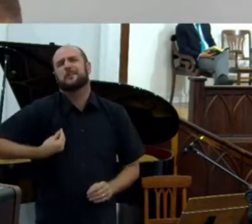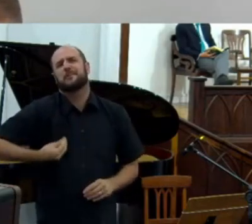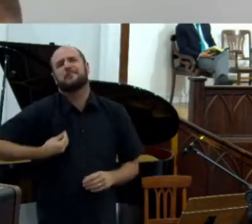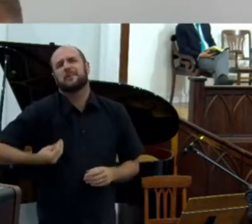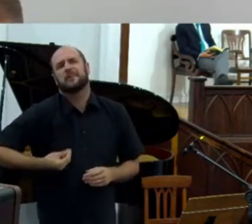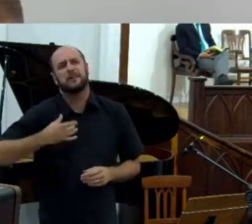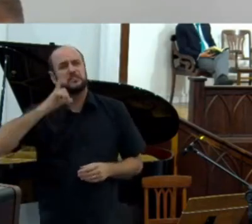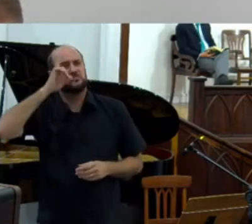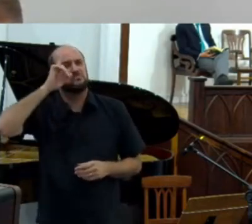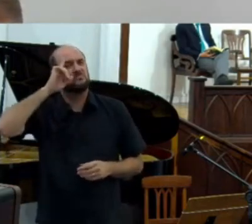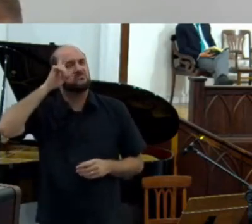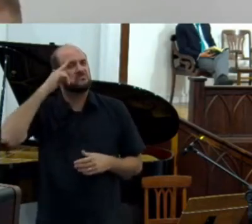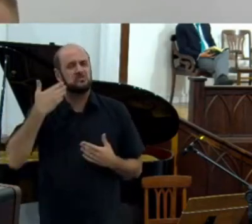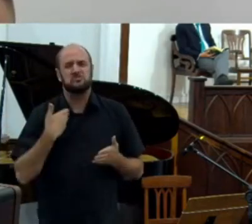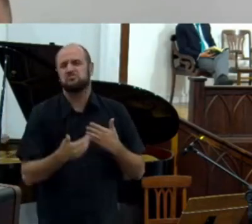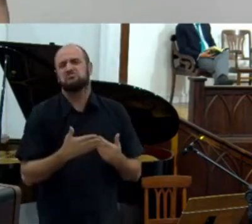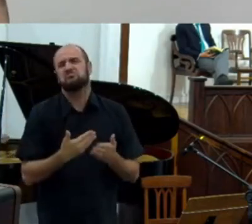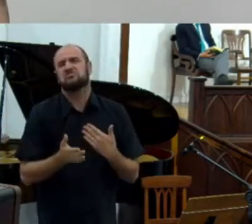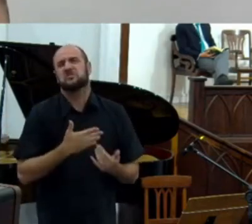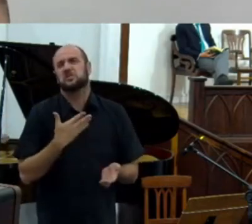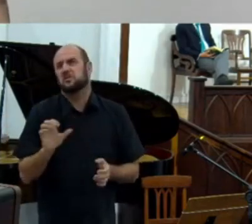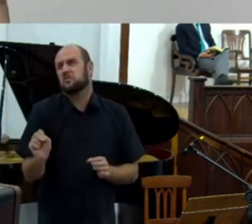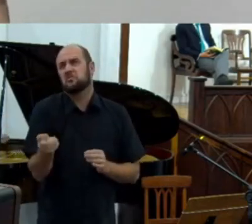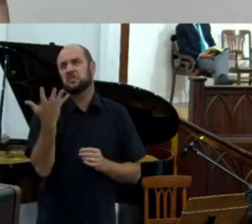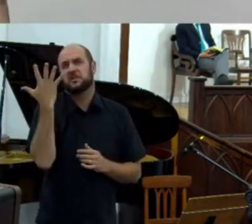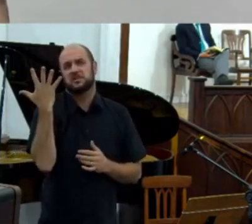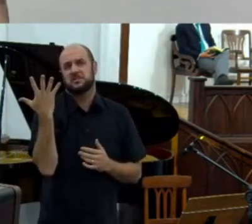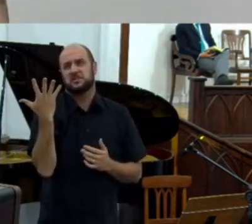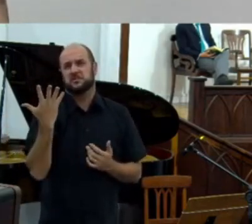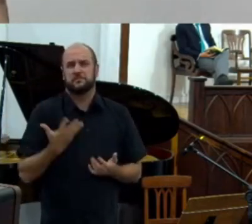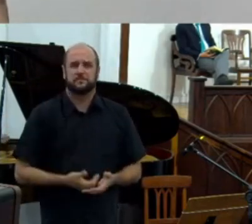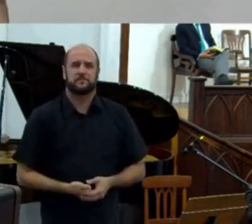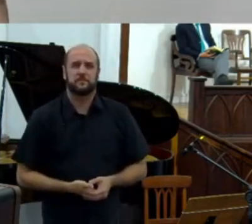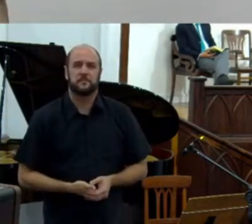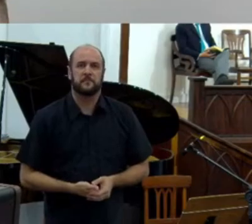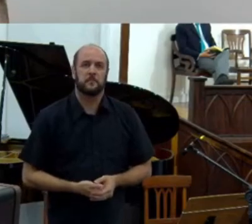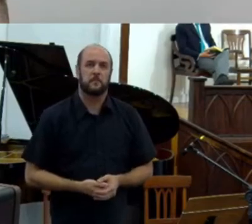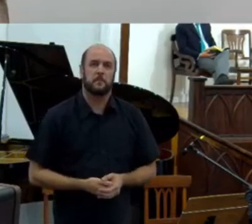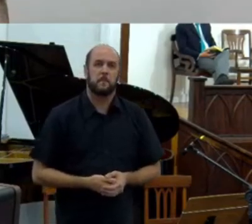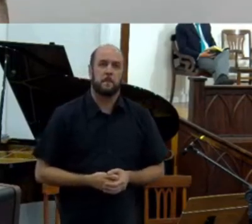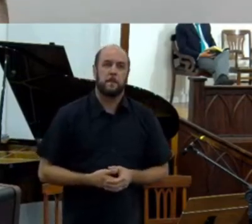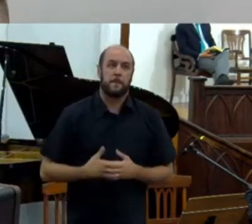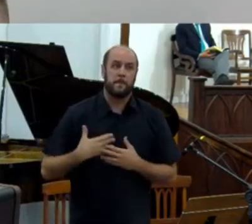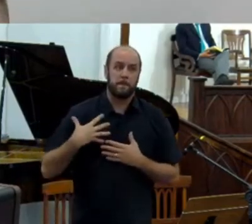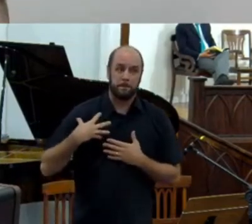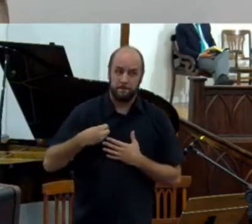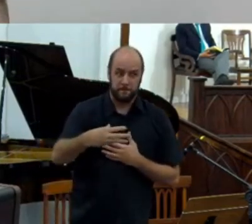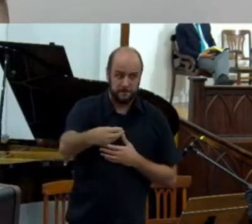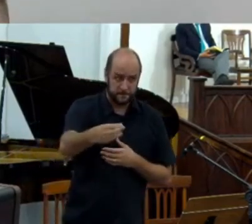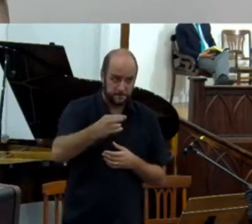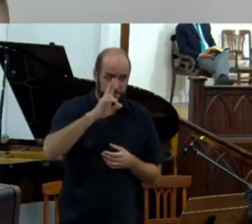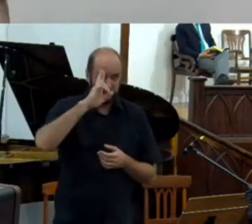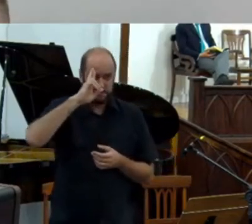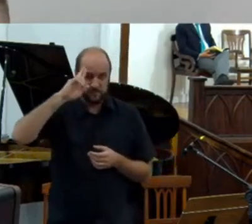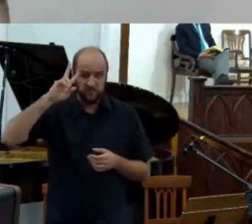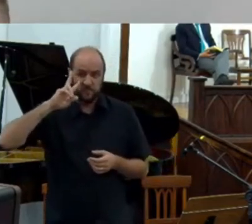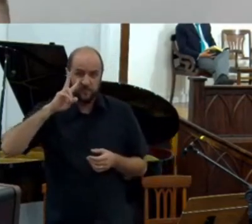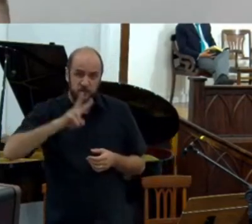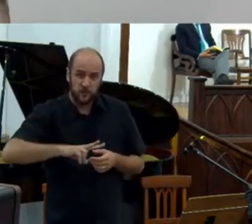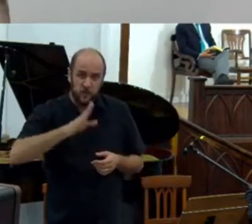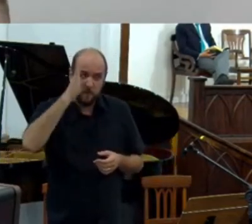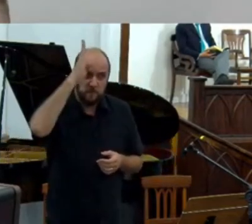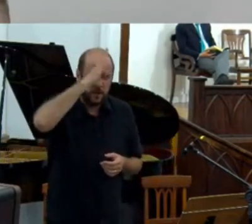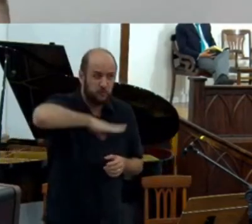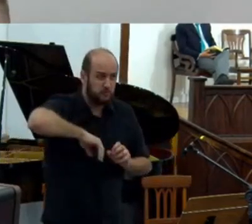vida que pouco importa o que acontece ao nosso redor. Numa geração que o Senhor viu em que a maldade